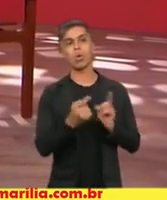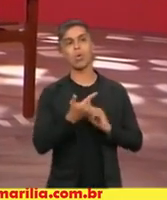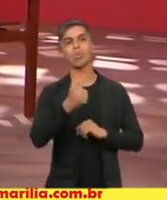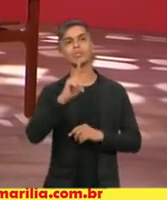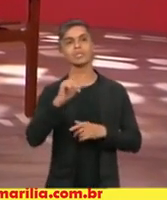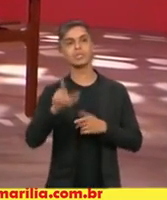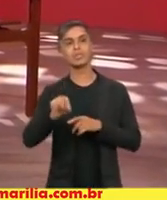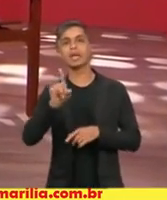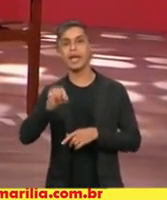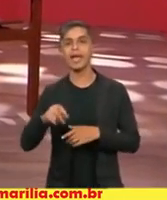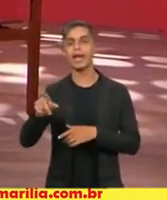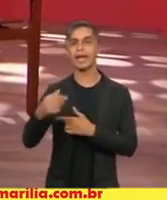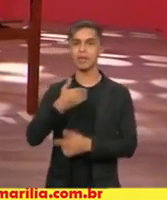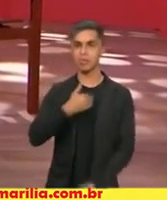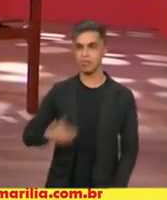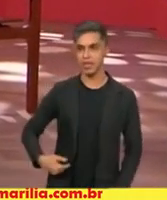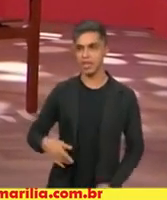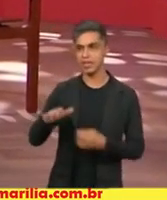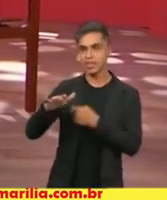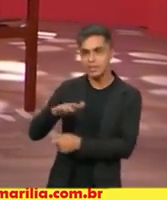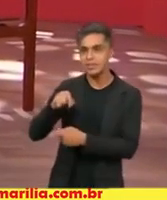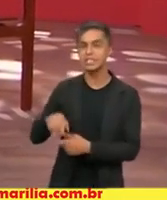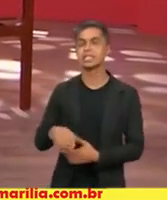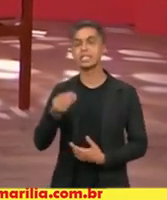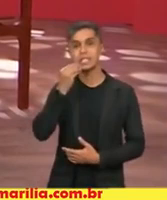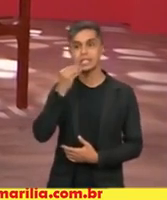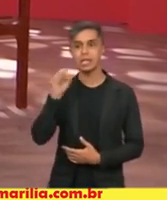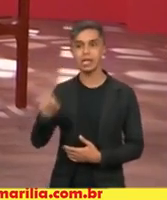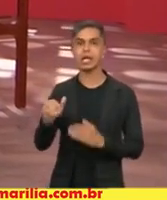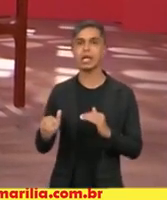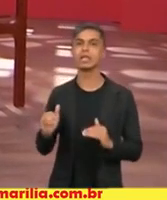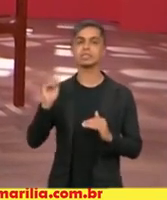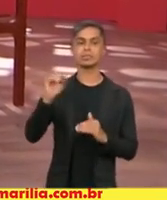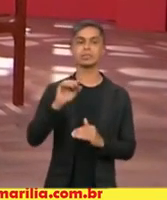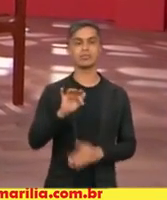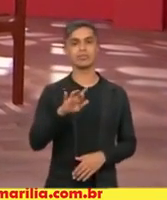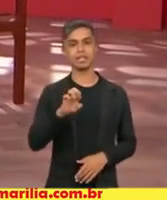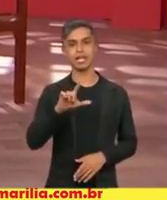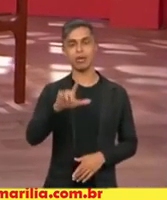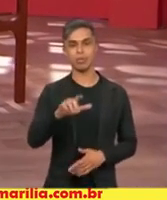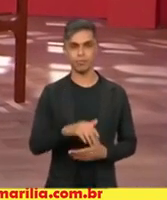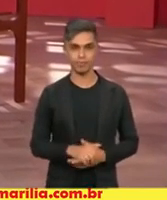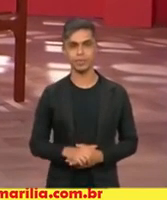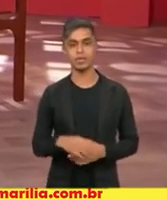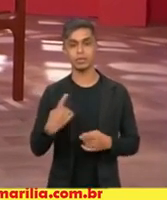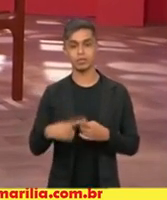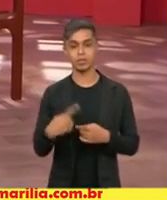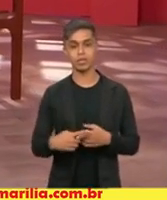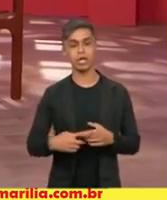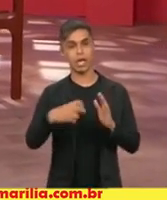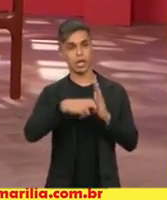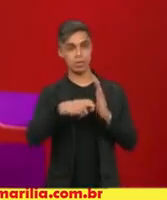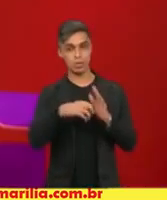Então acabou. Então que vem a República e tem que ser uma República ultrafederalista, para que as competências tributárias